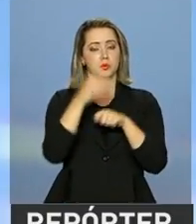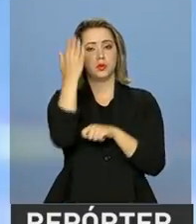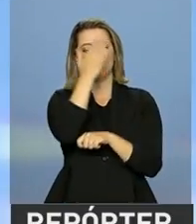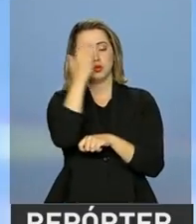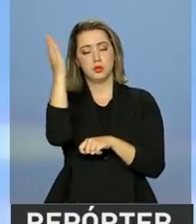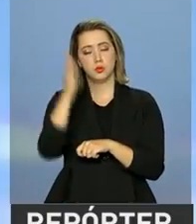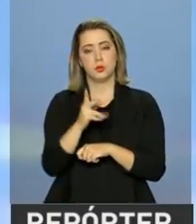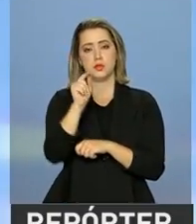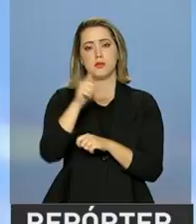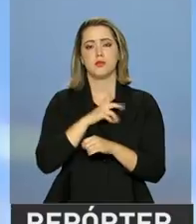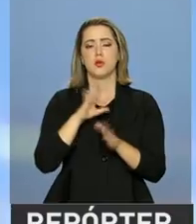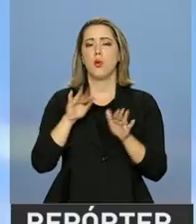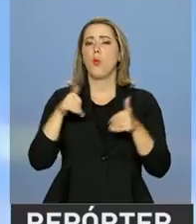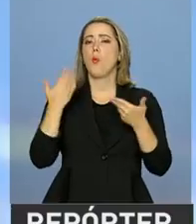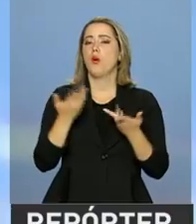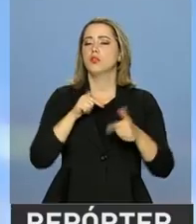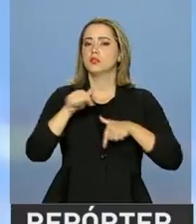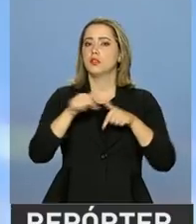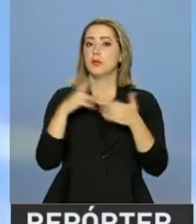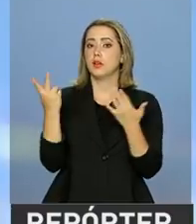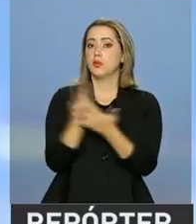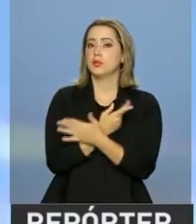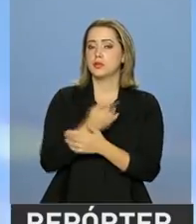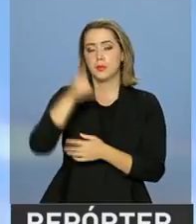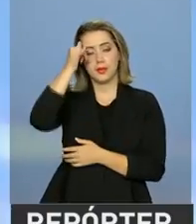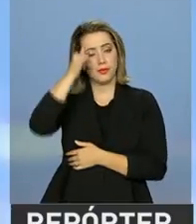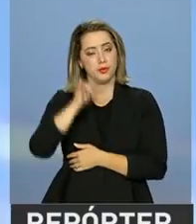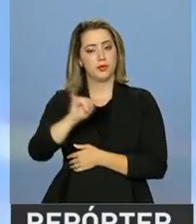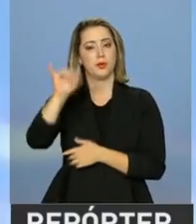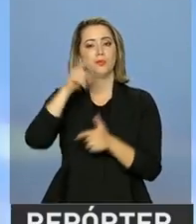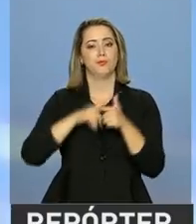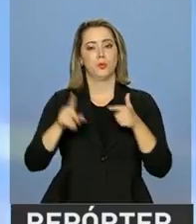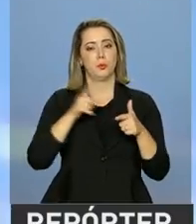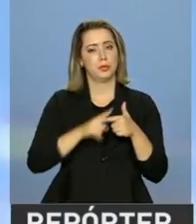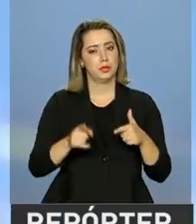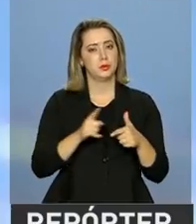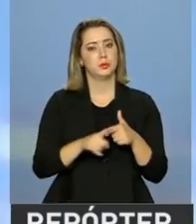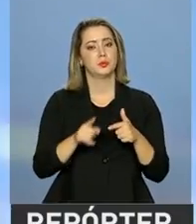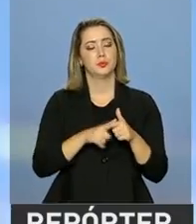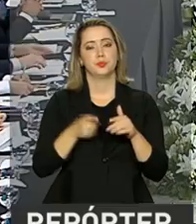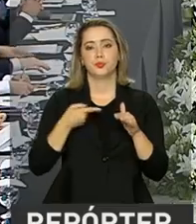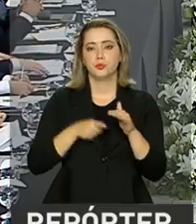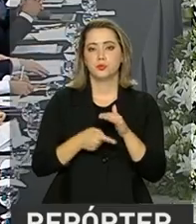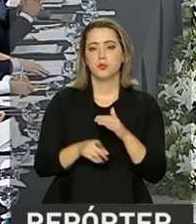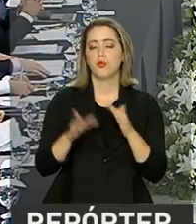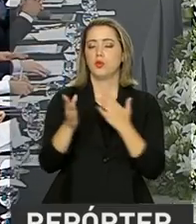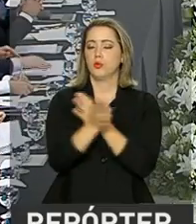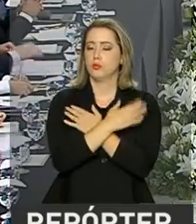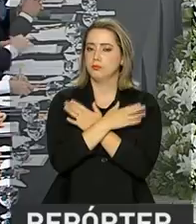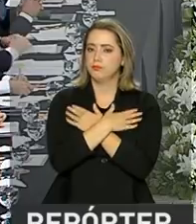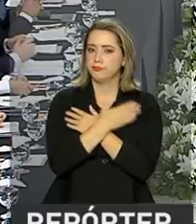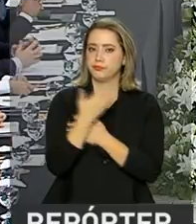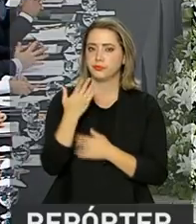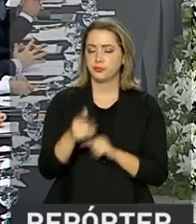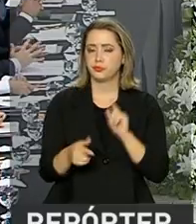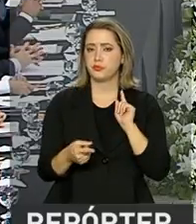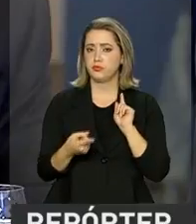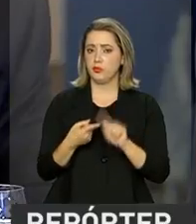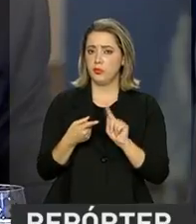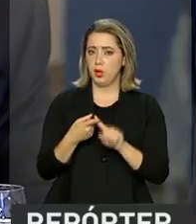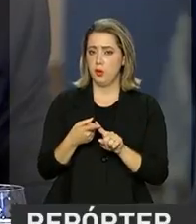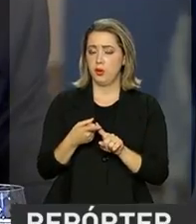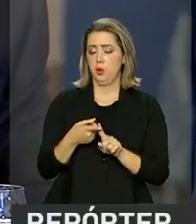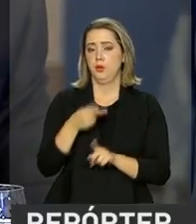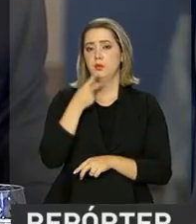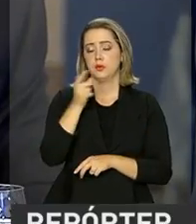as medidas adotadas até agora para combater os efeitos da crise e do desemprego o primeiro a falar foi o ministro